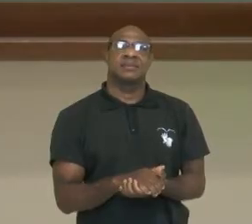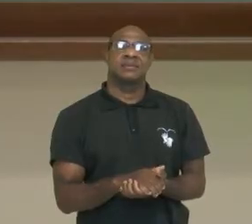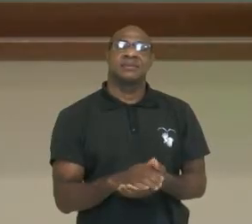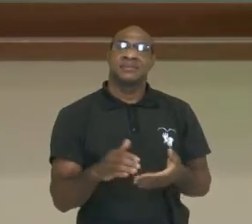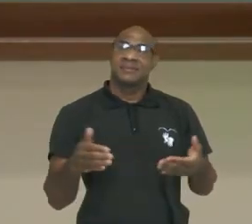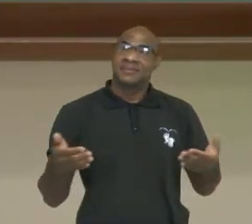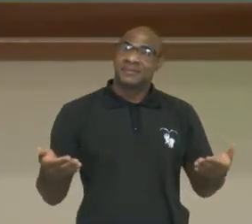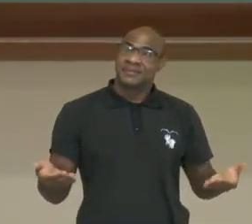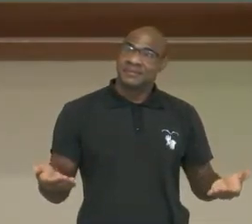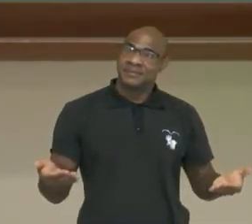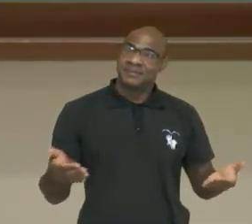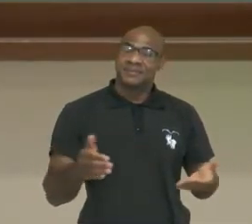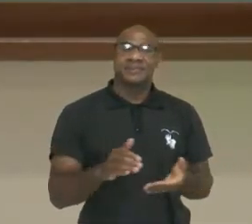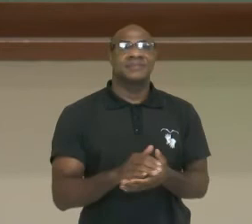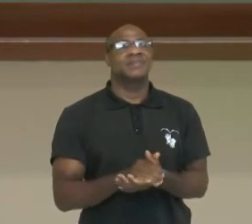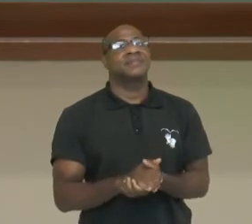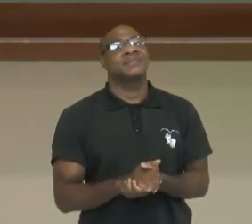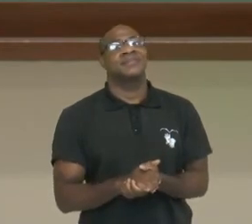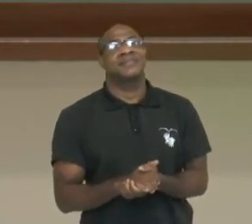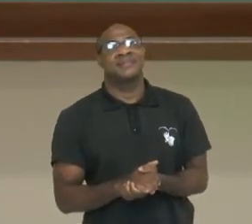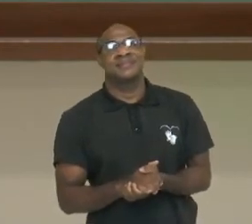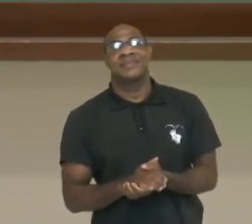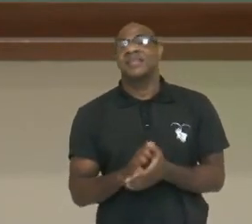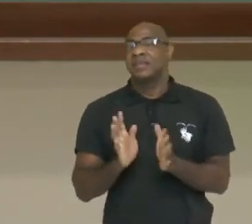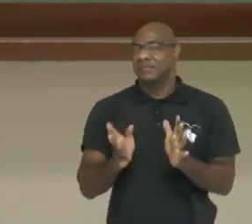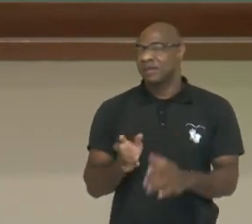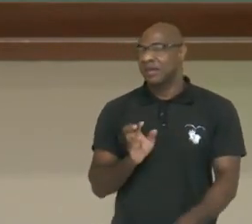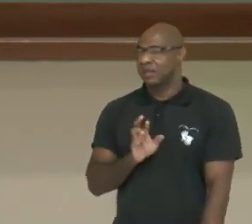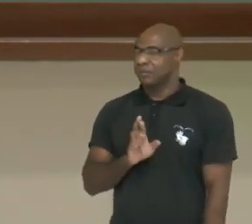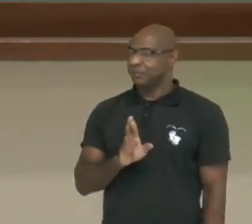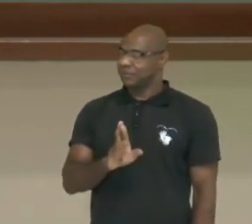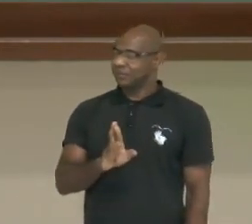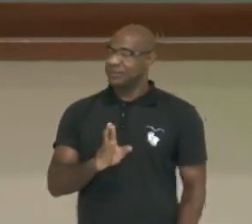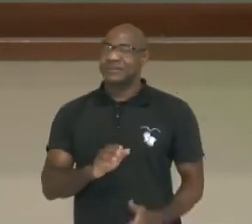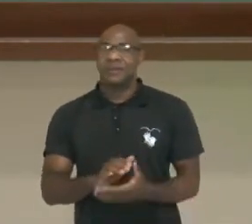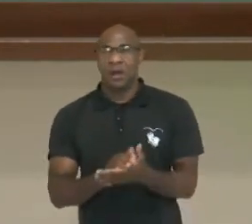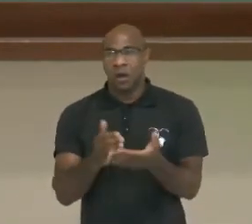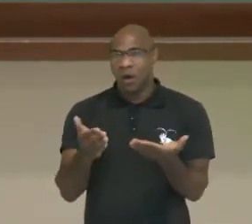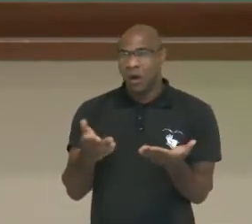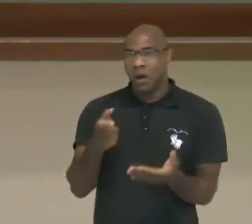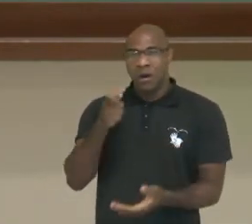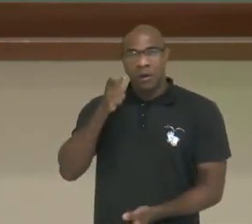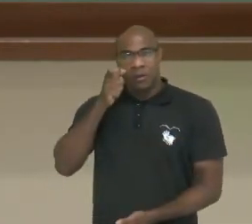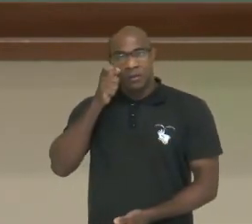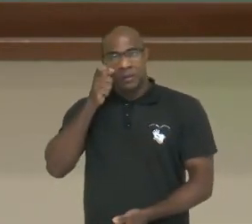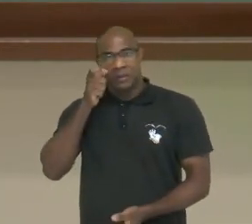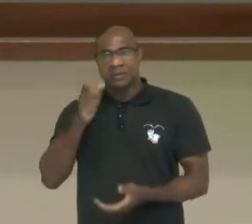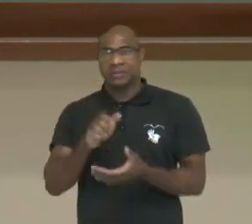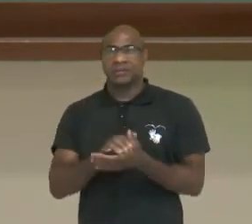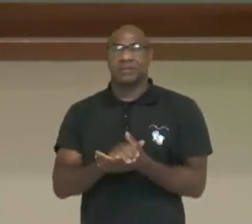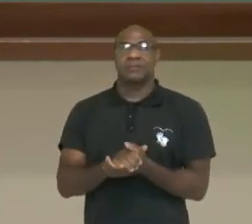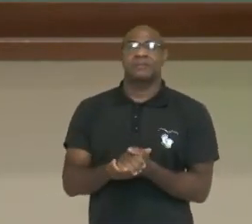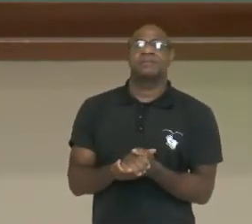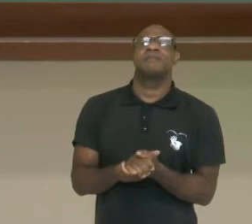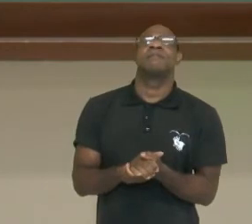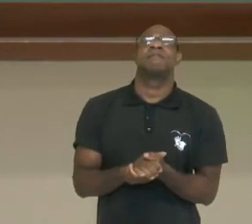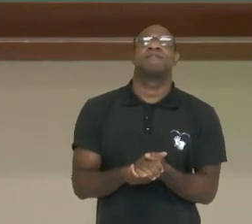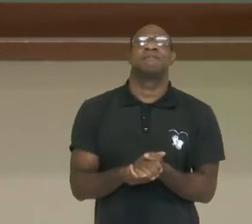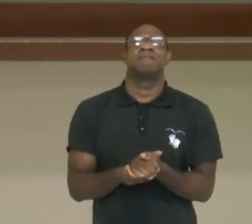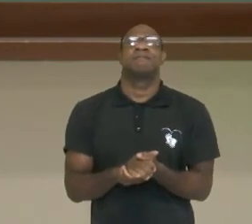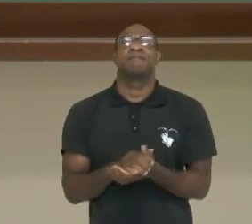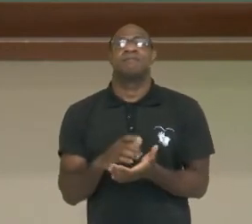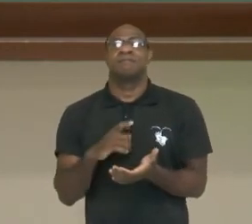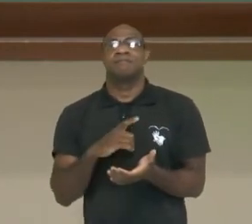E aí, meu querido, e aí, minha querida, já responderam? Vamos então observar e corrigir? Cadê a dita